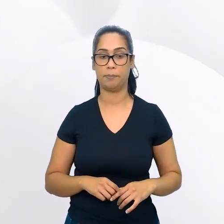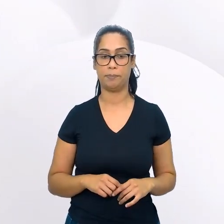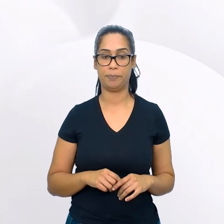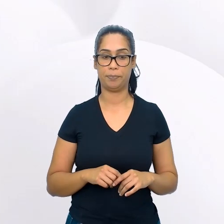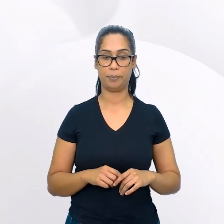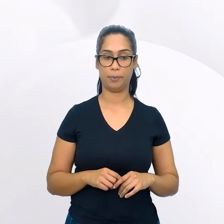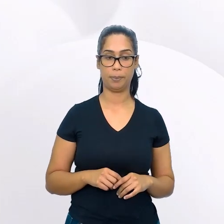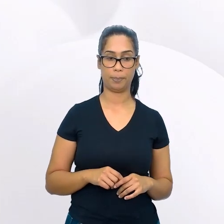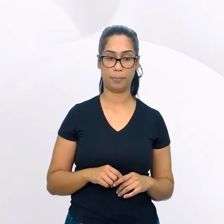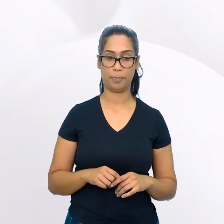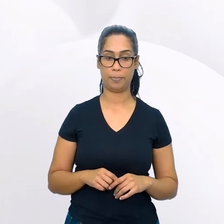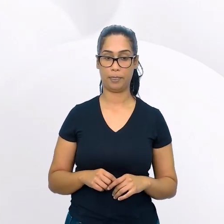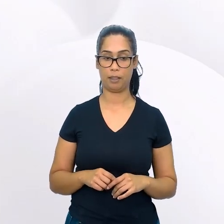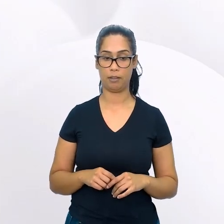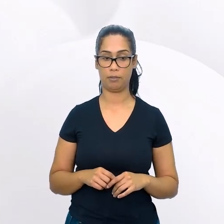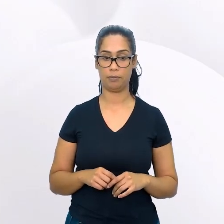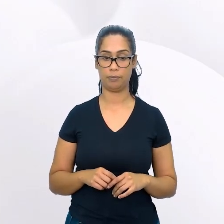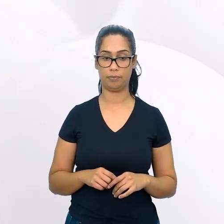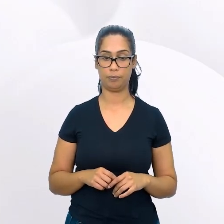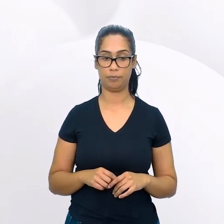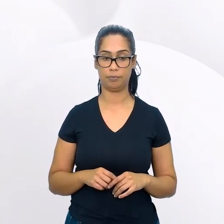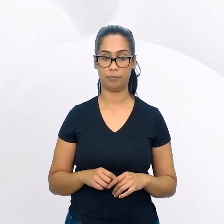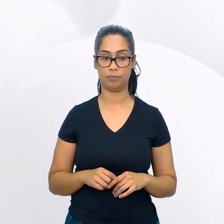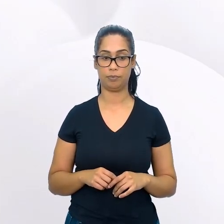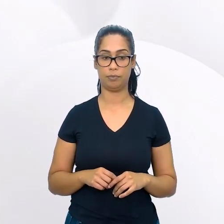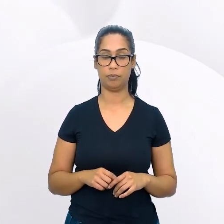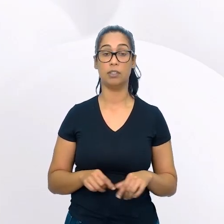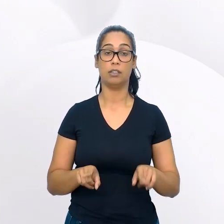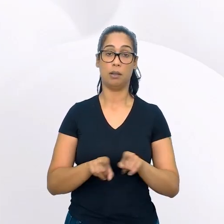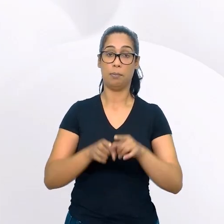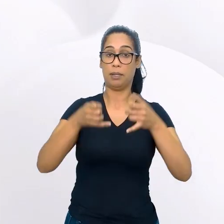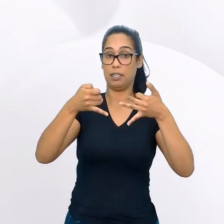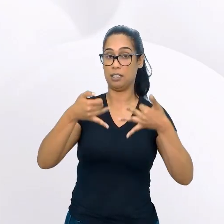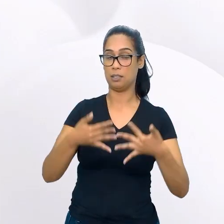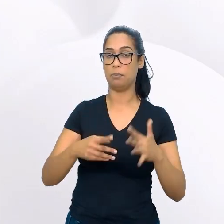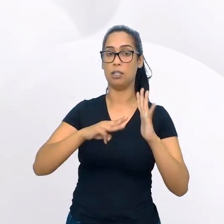a questão das metodologias ativas